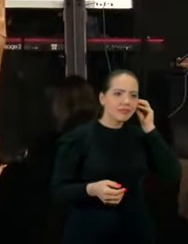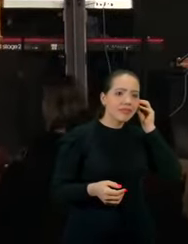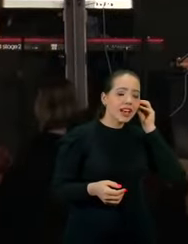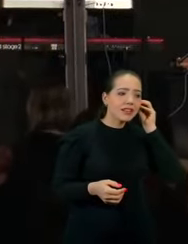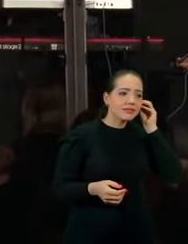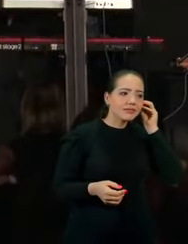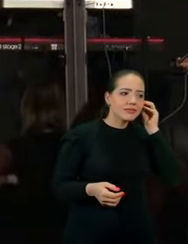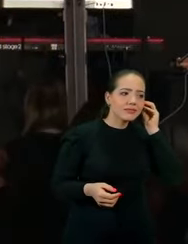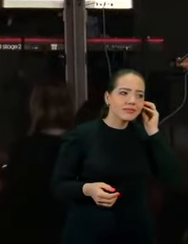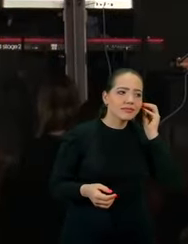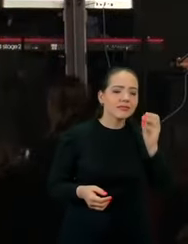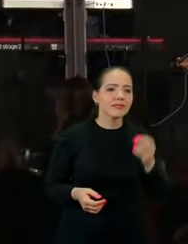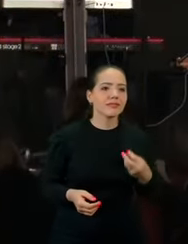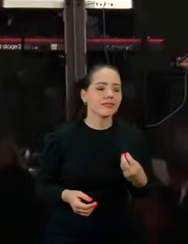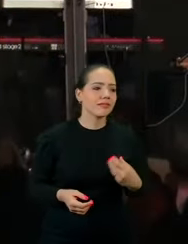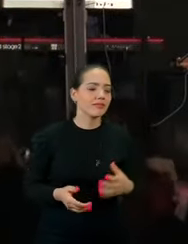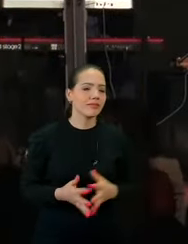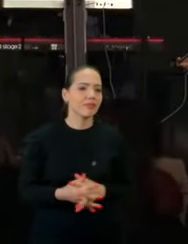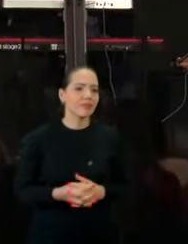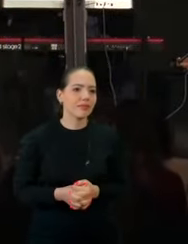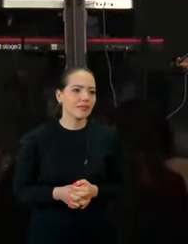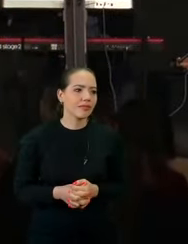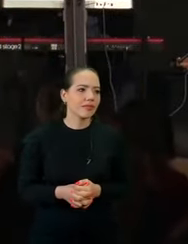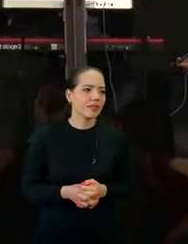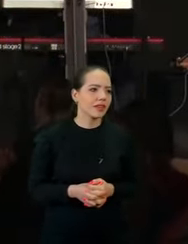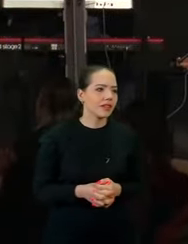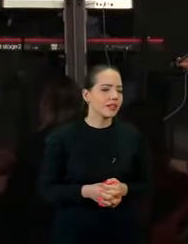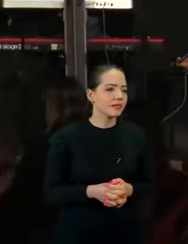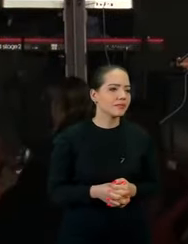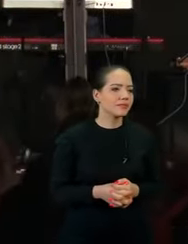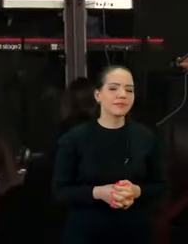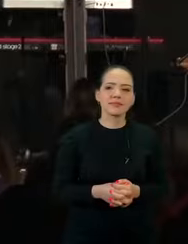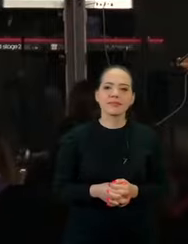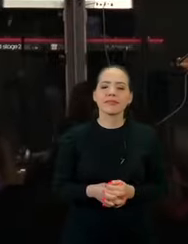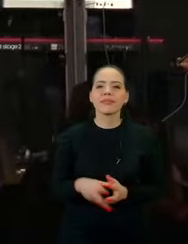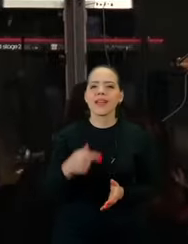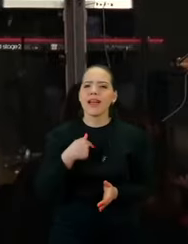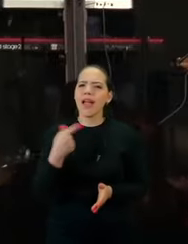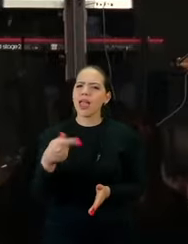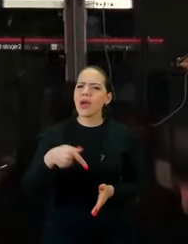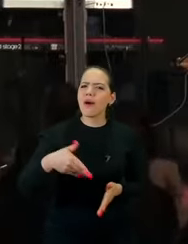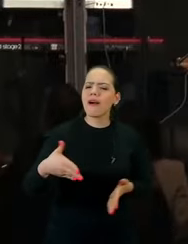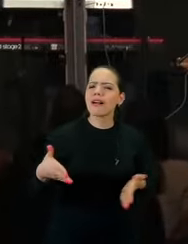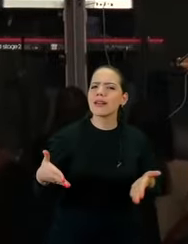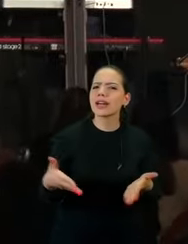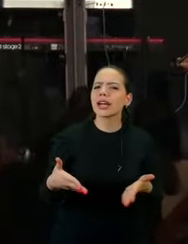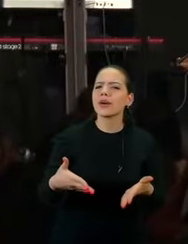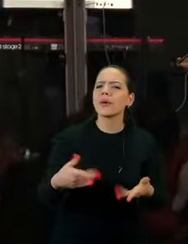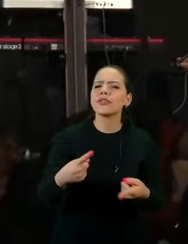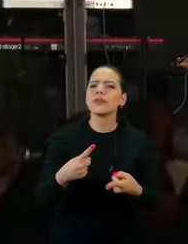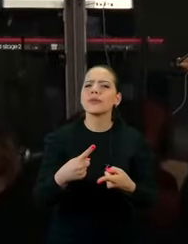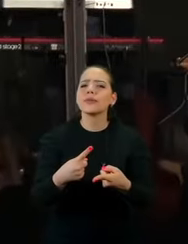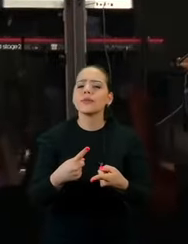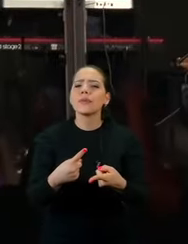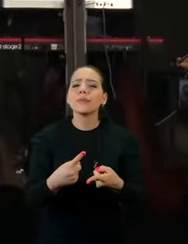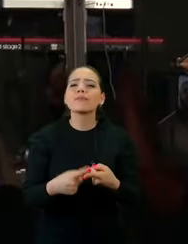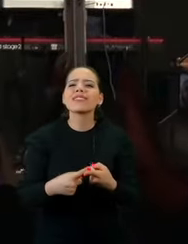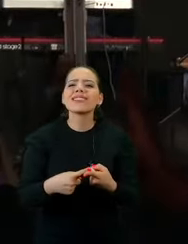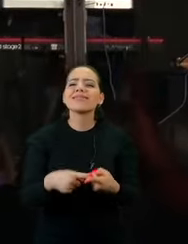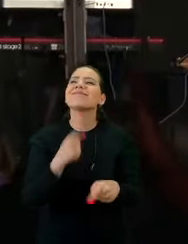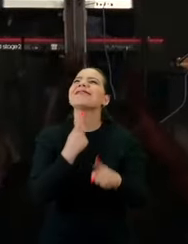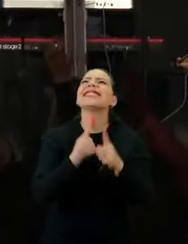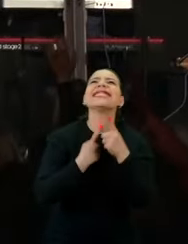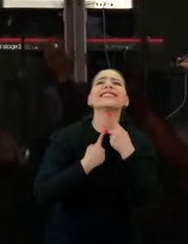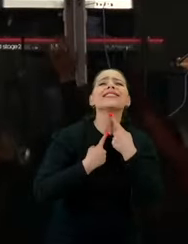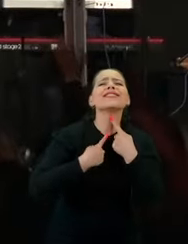de uma denominação. Eu não vim aqui ver uma mulher ministrar, Senhor. Eu estou sedento, é pela Tua